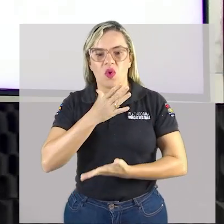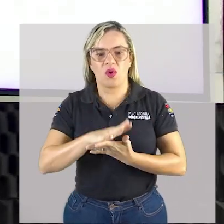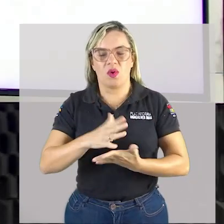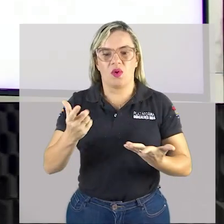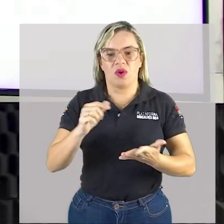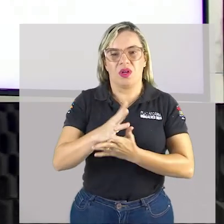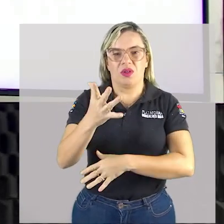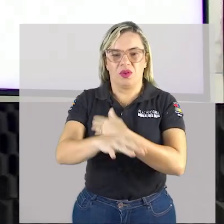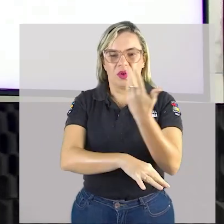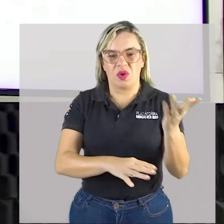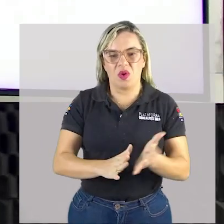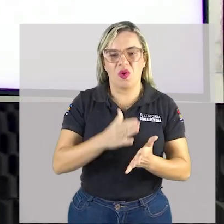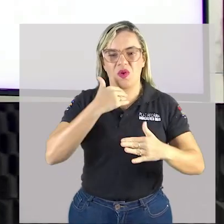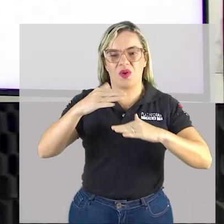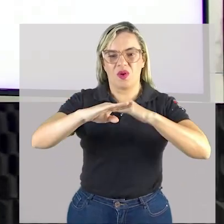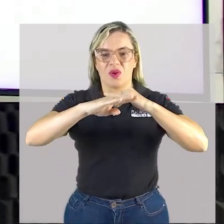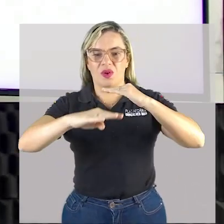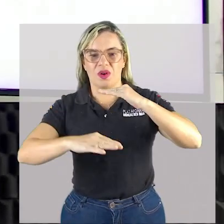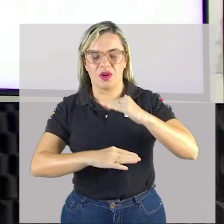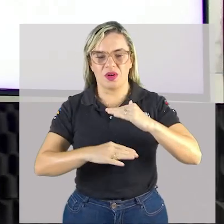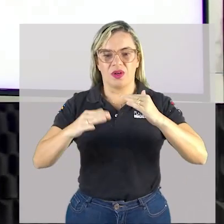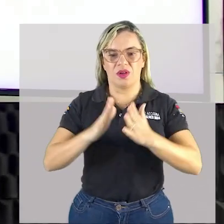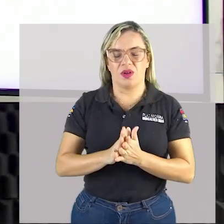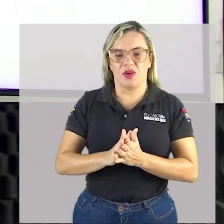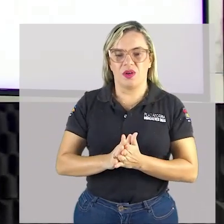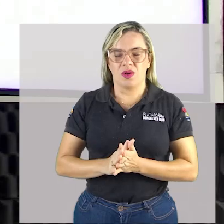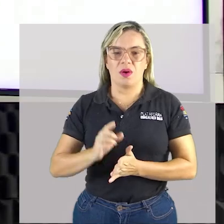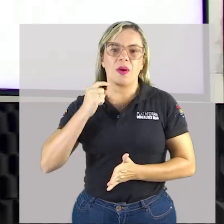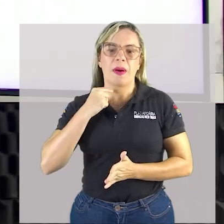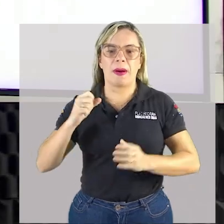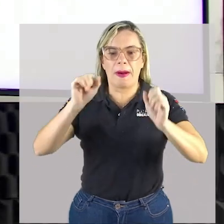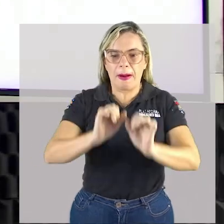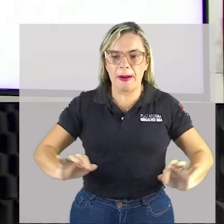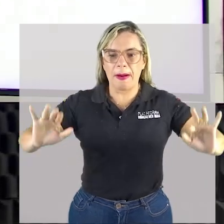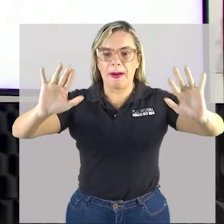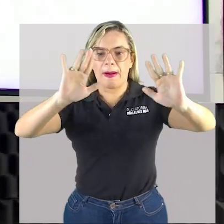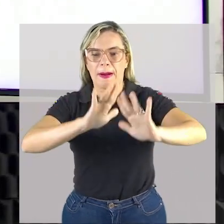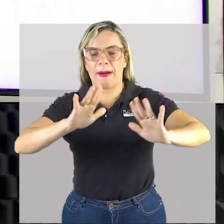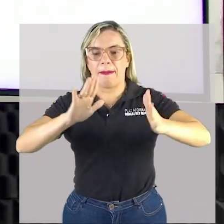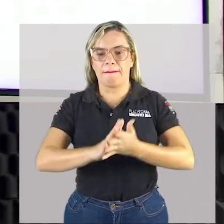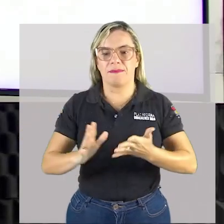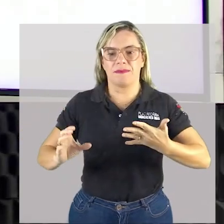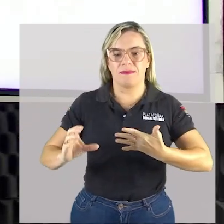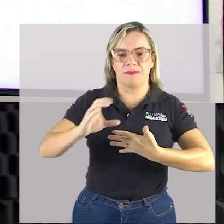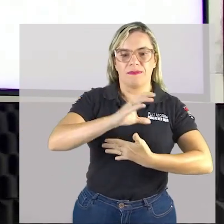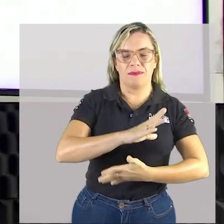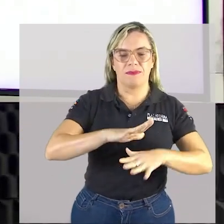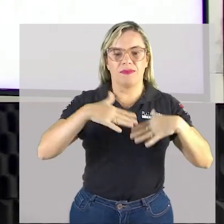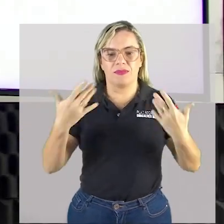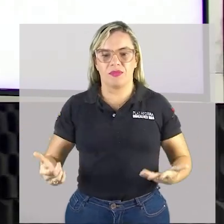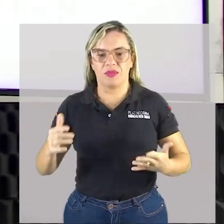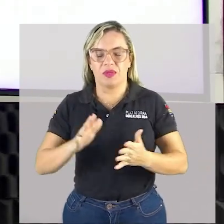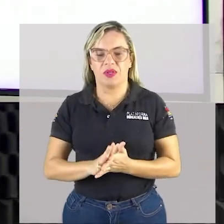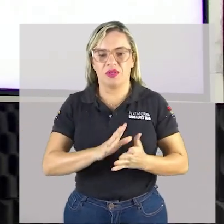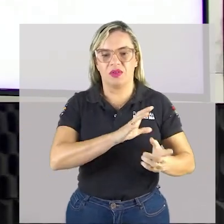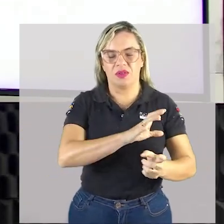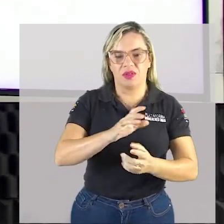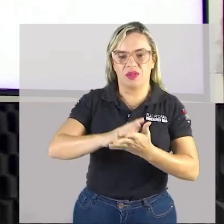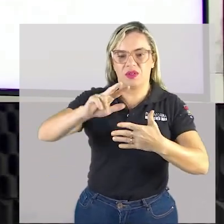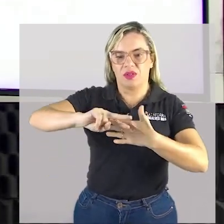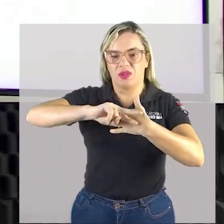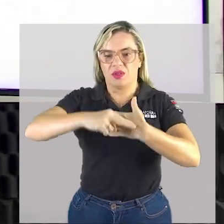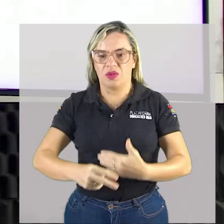e desequilíbrio nas cadeias alimentares, provocando constante acúmulo de substâncias químicas